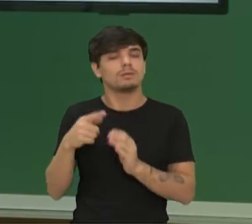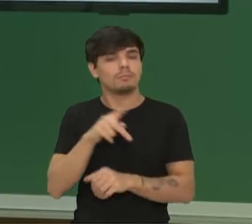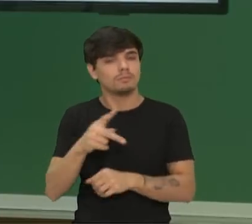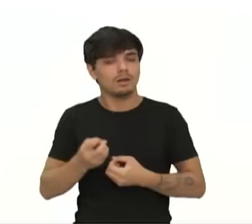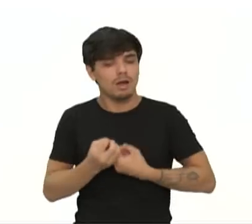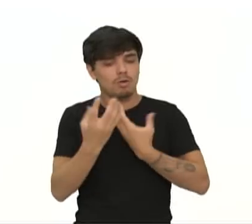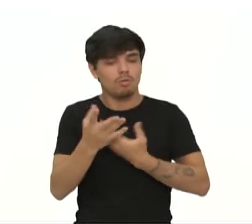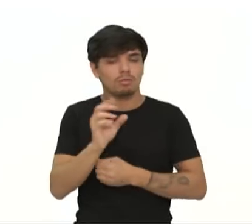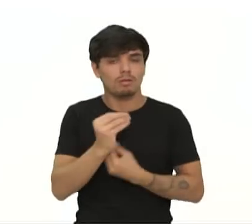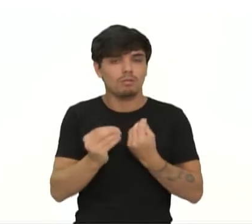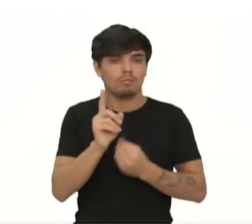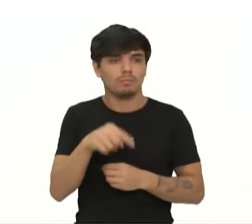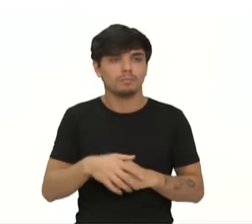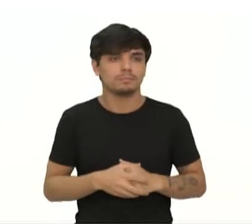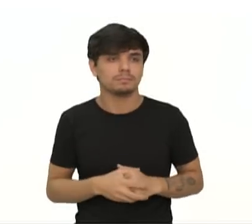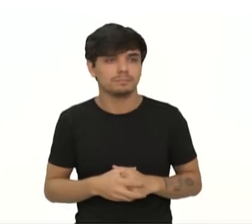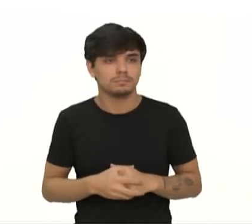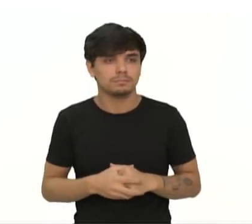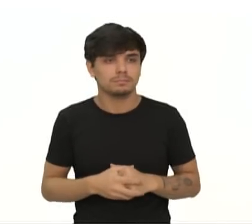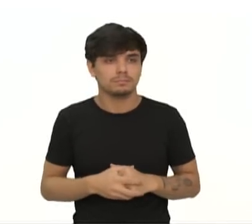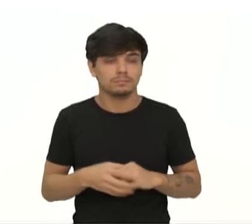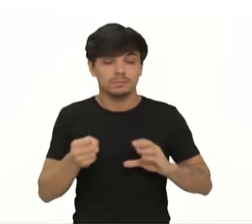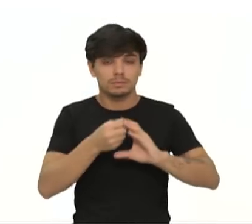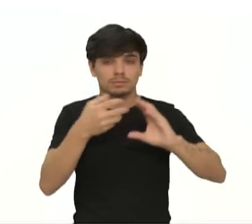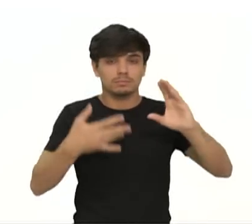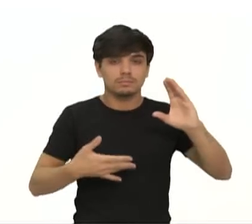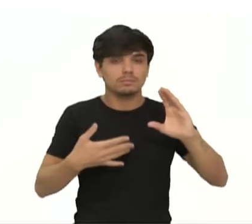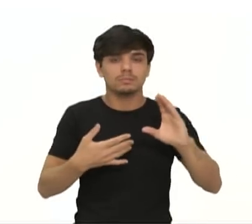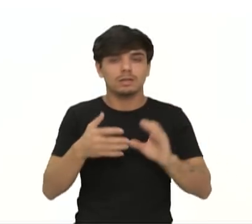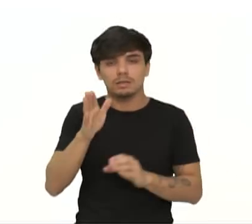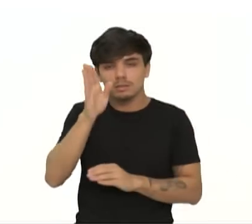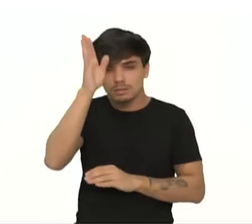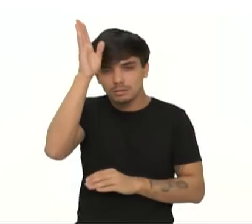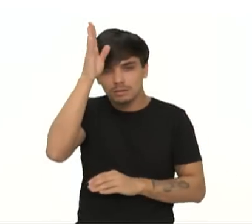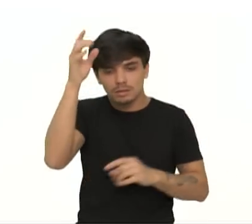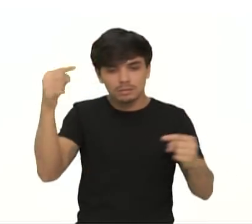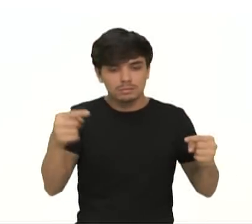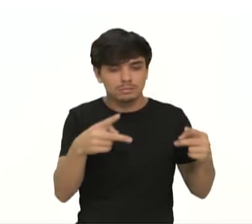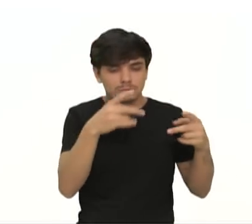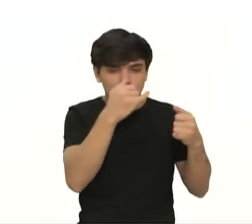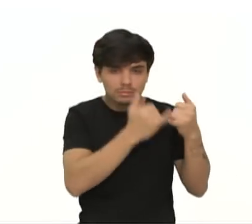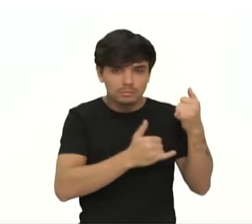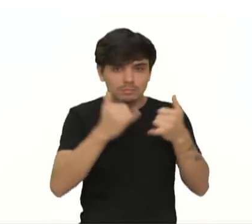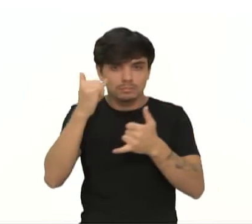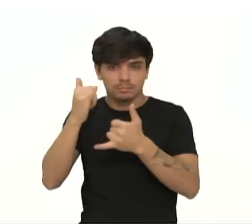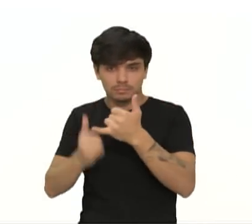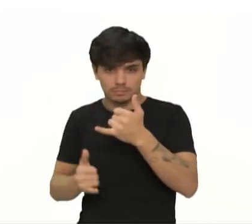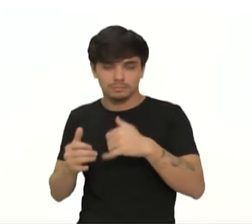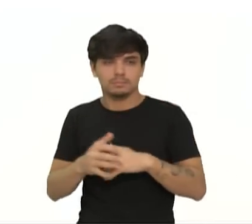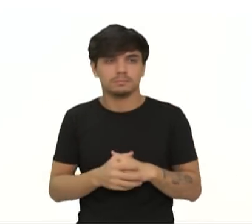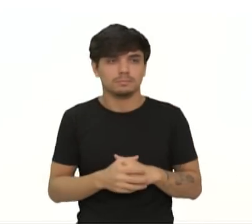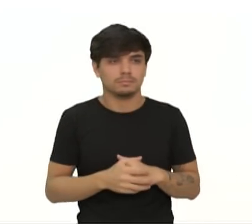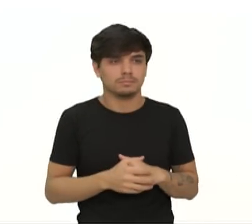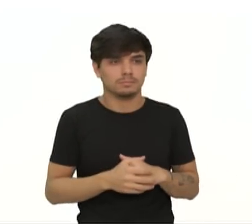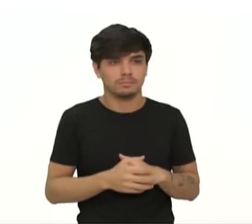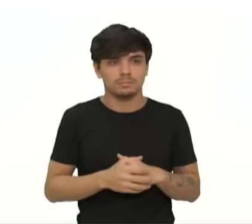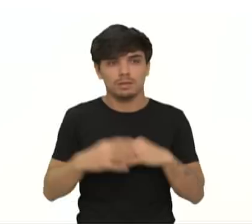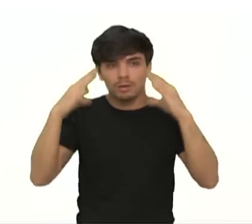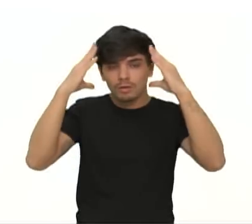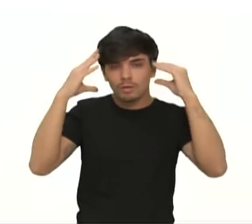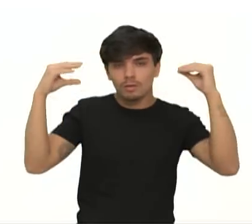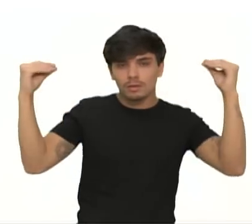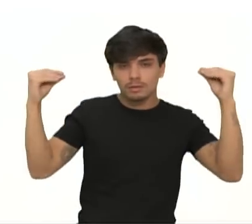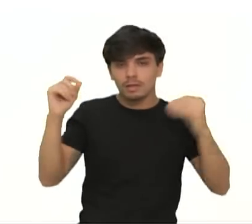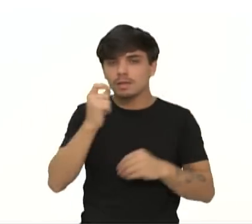Olha lá, ó. Quais foram as principais semelhanças entre as práticas mercantilistas holandesas e inglesas? Qual